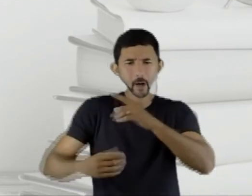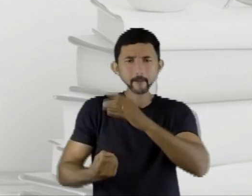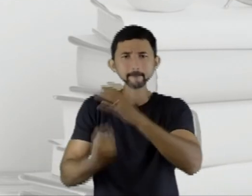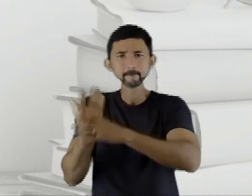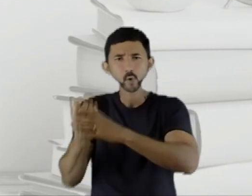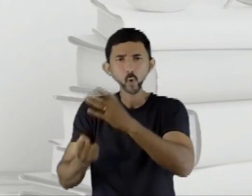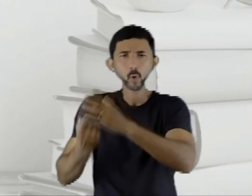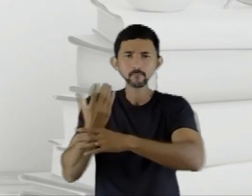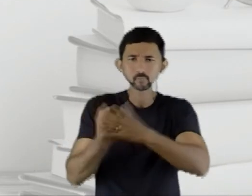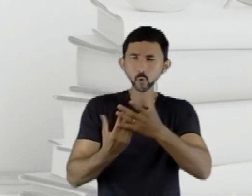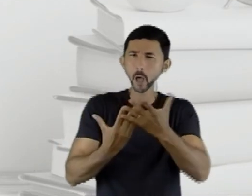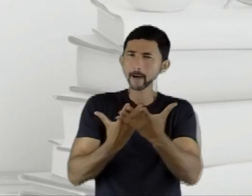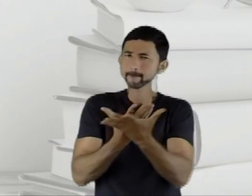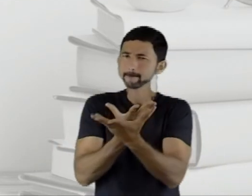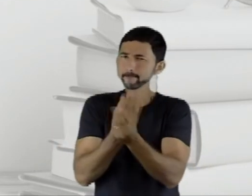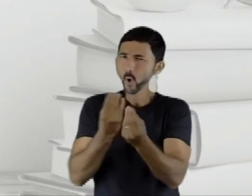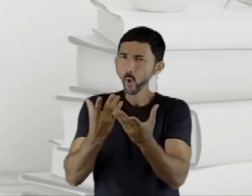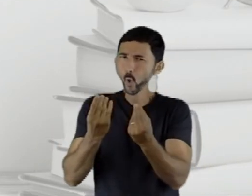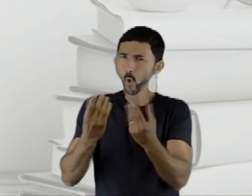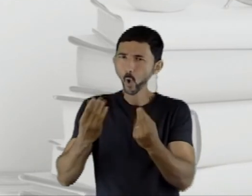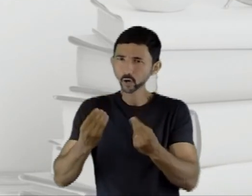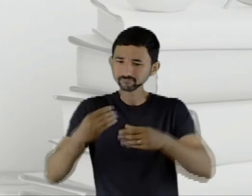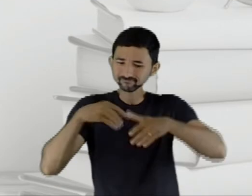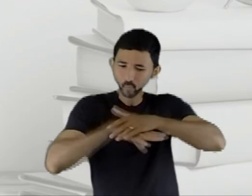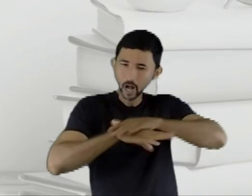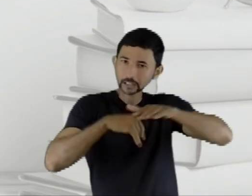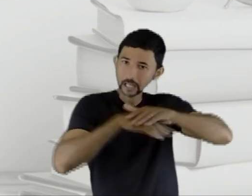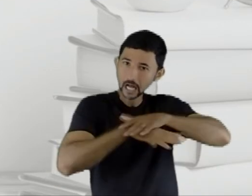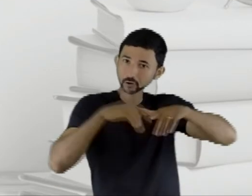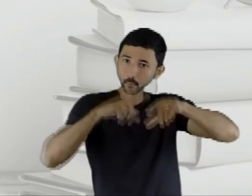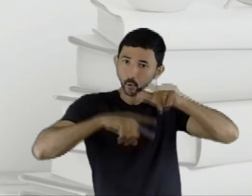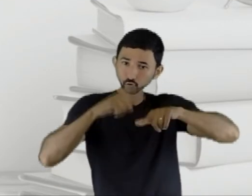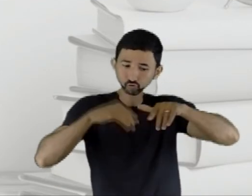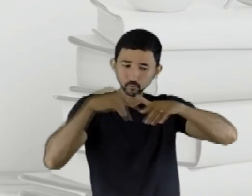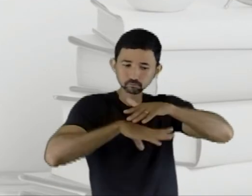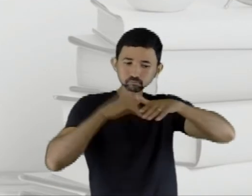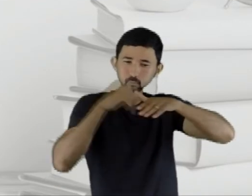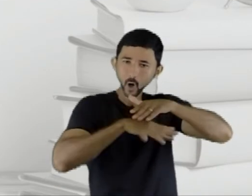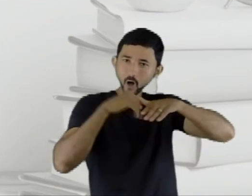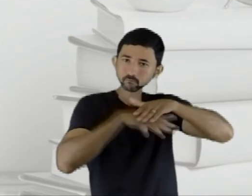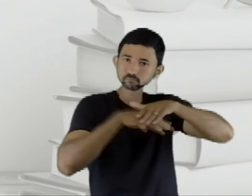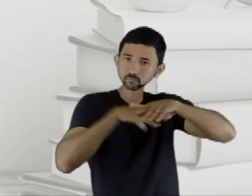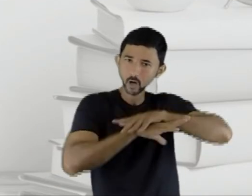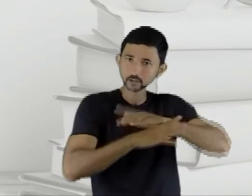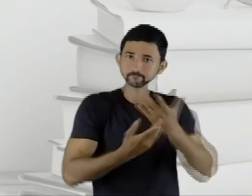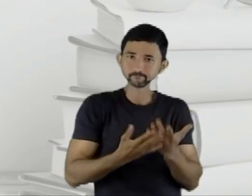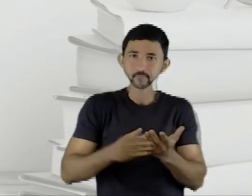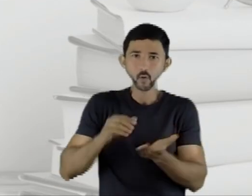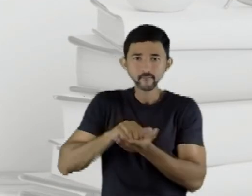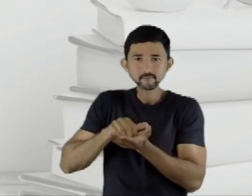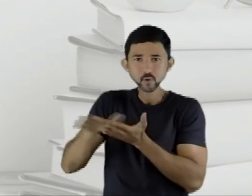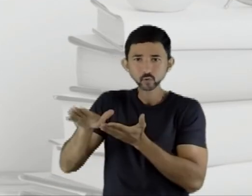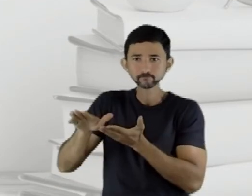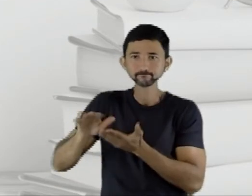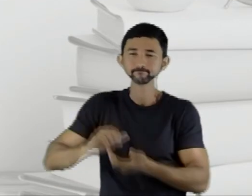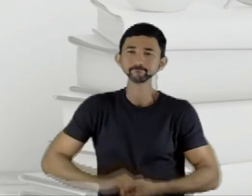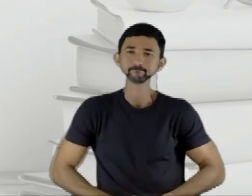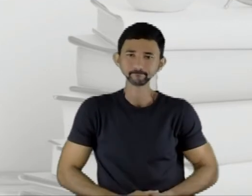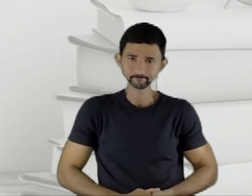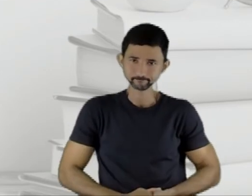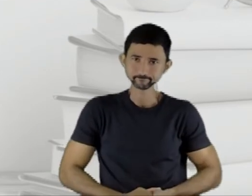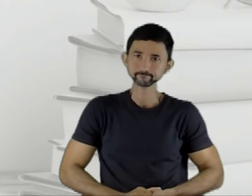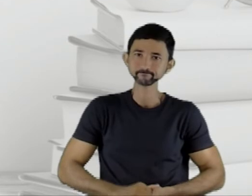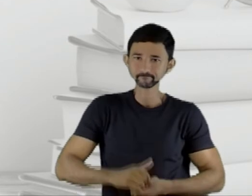né? Os estoques estão ali parados, os produtos estão parados, estocados, então vamos demitir. E